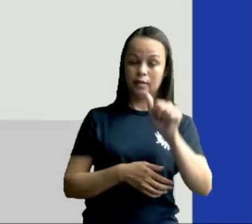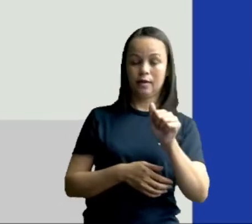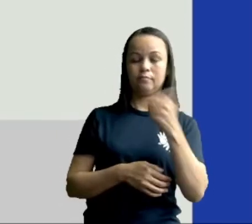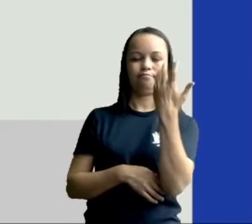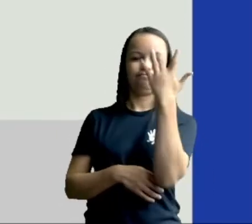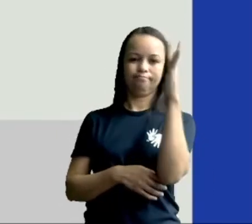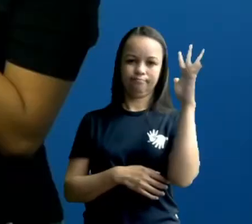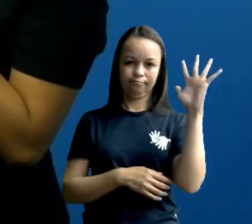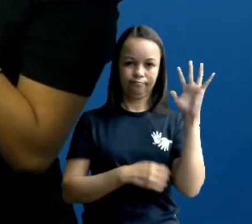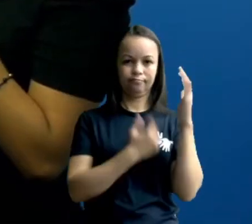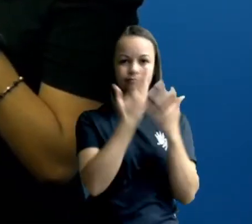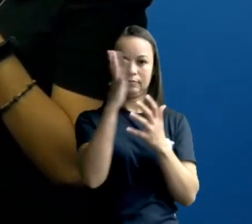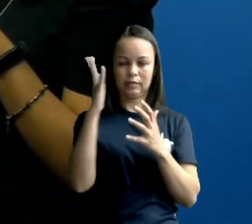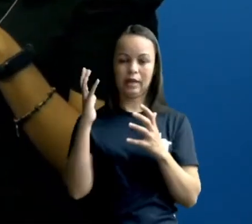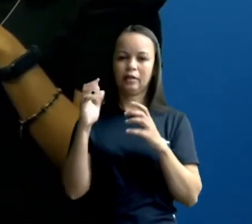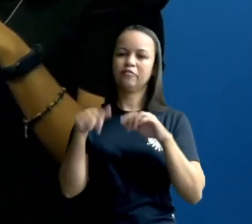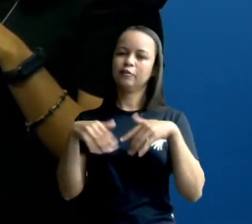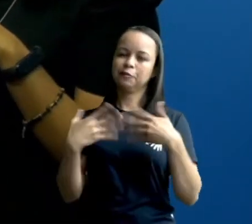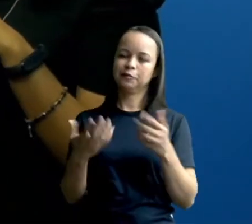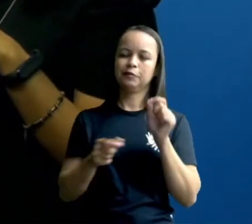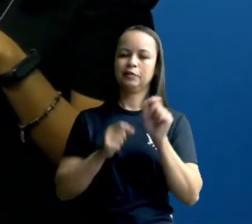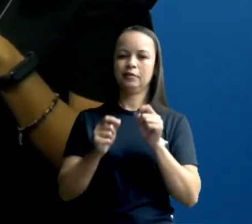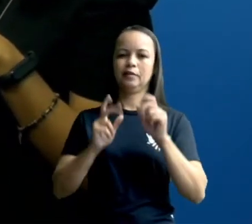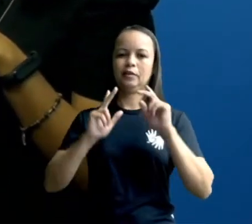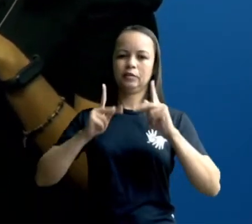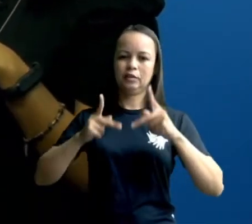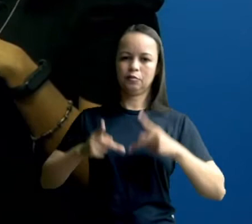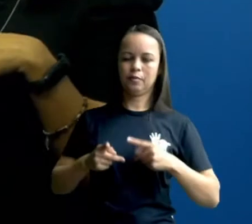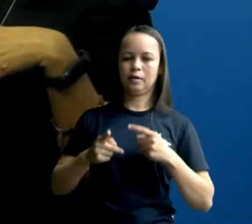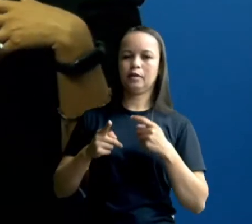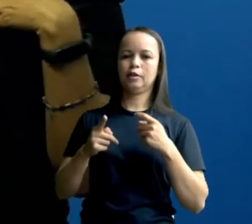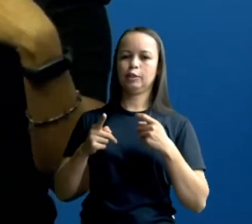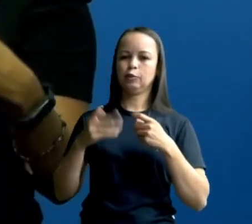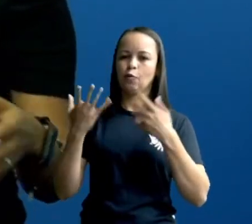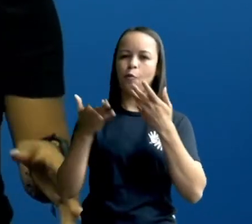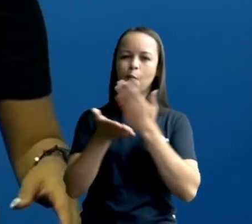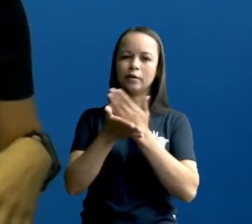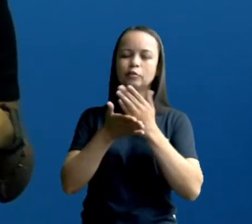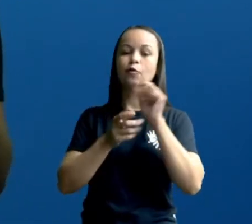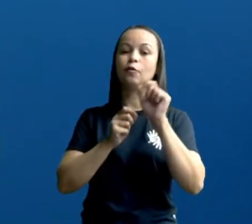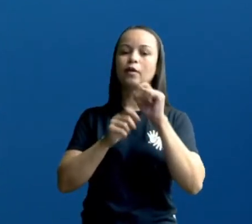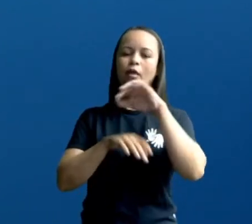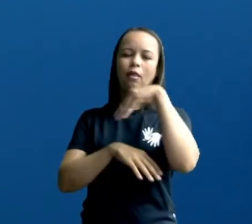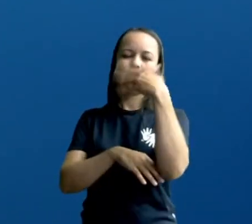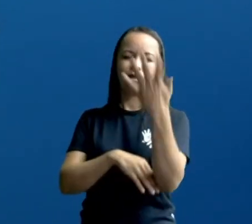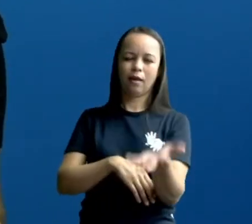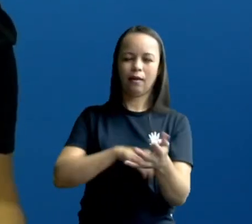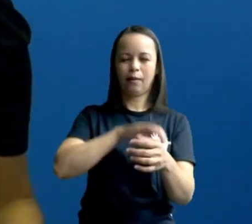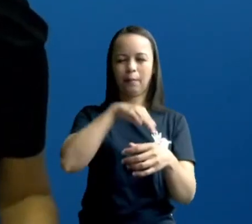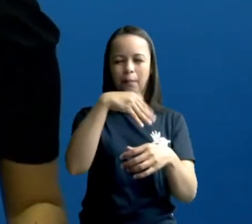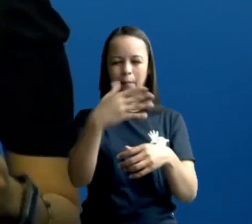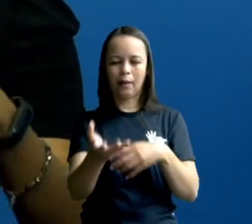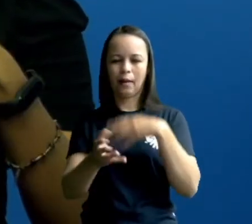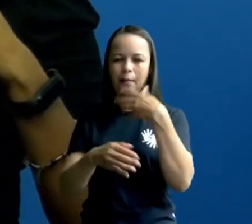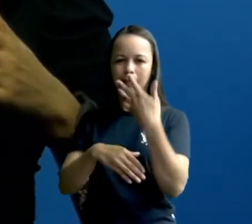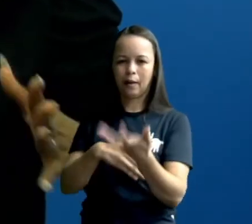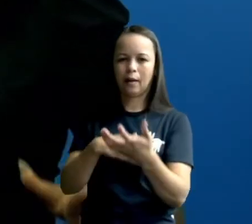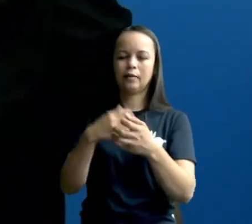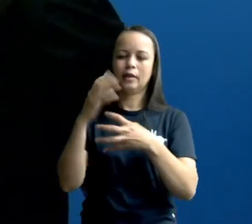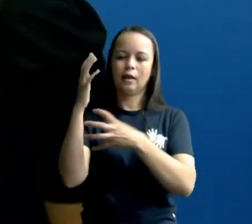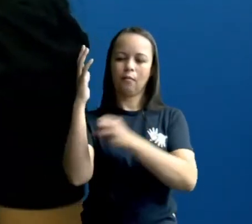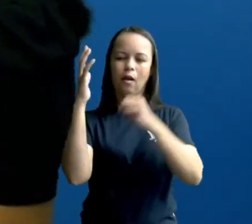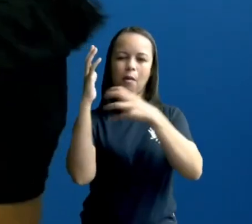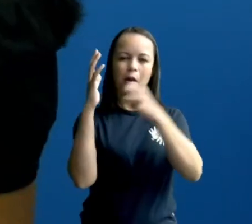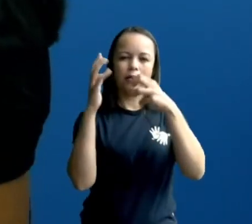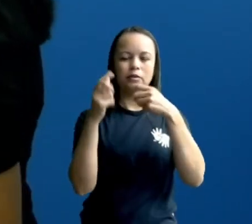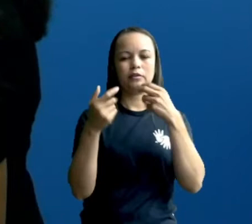árvores. Aí foi quando o homem se empolgou, né? Aí se empolgou demais. Aí começou a cortar árvore, começou a destruir, começou aquela